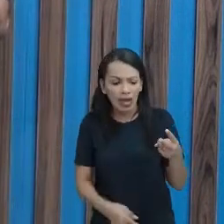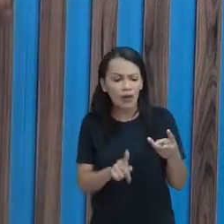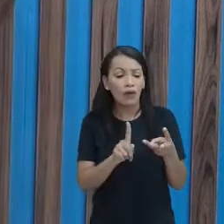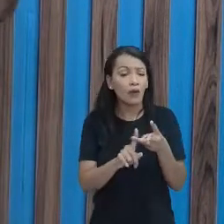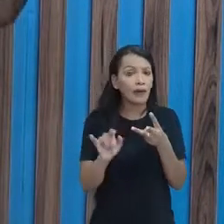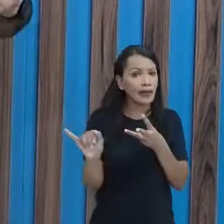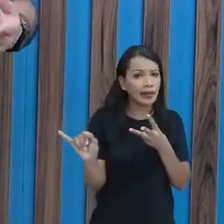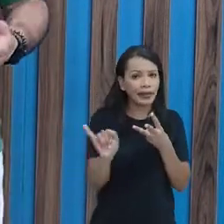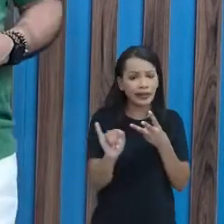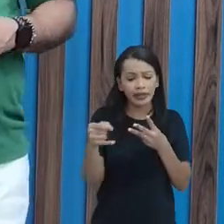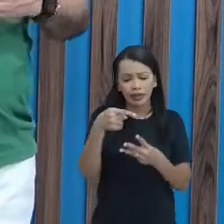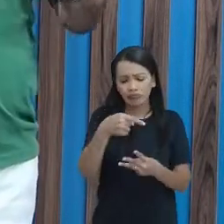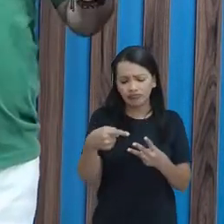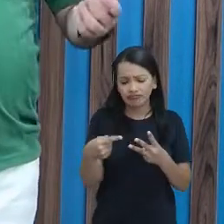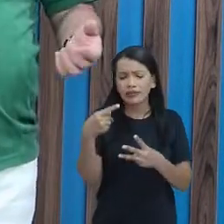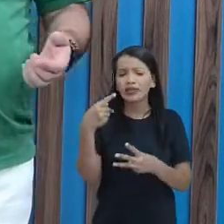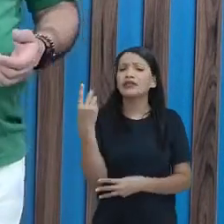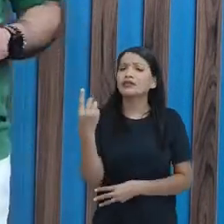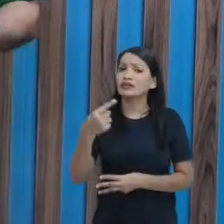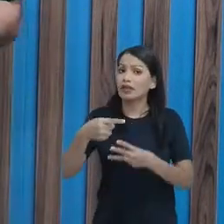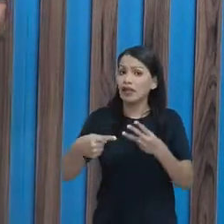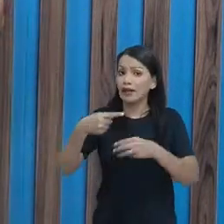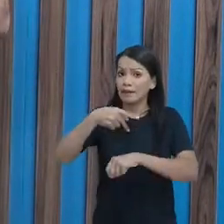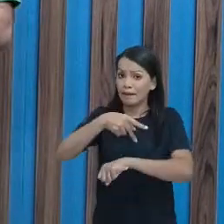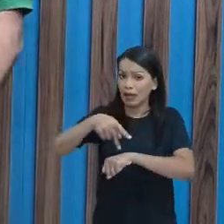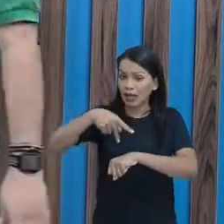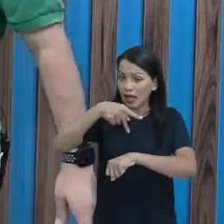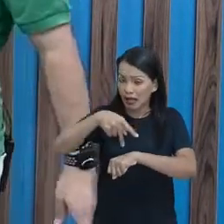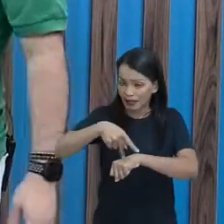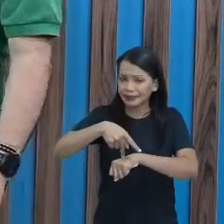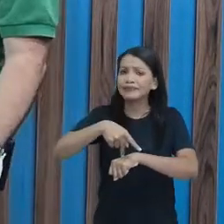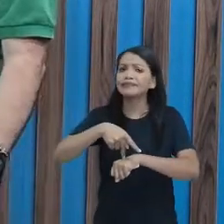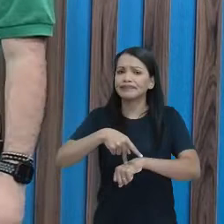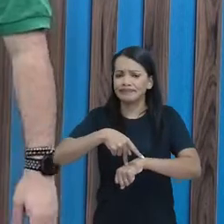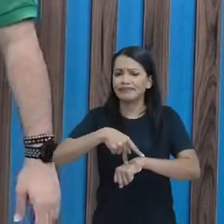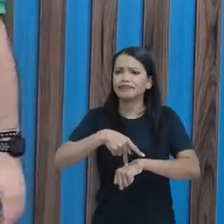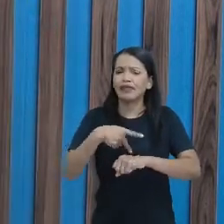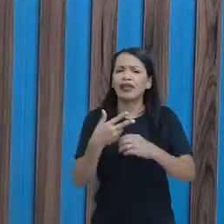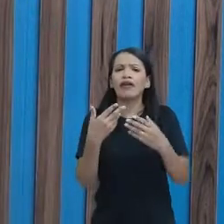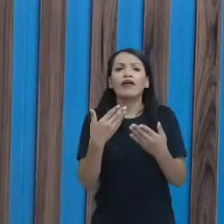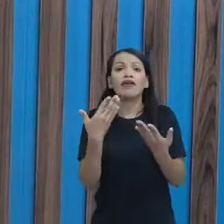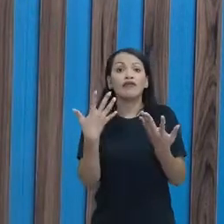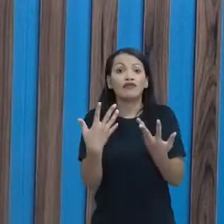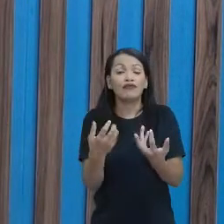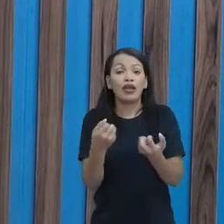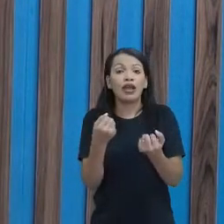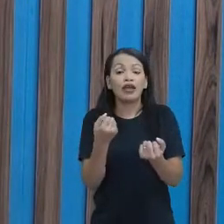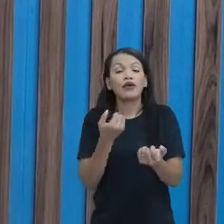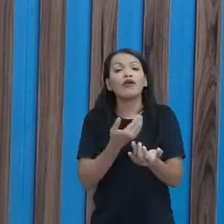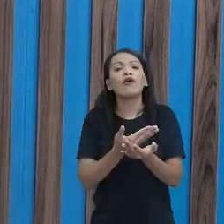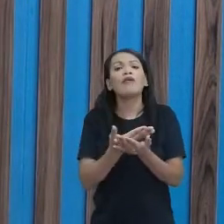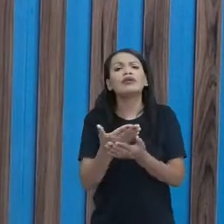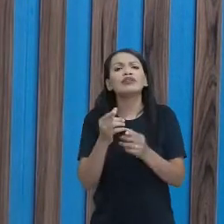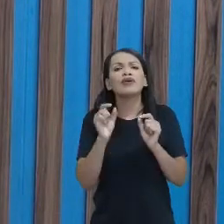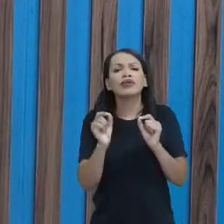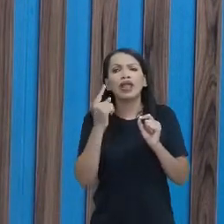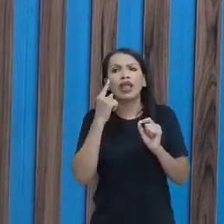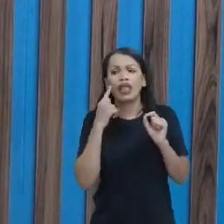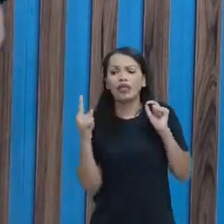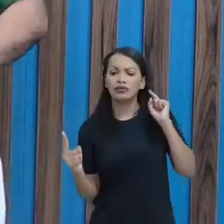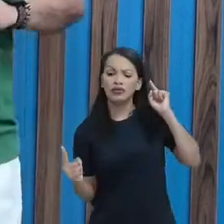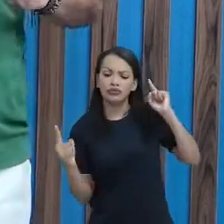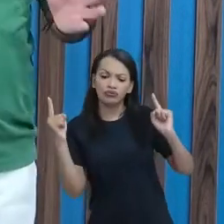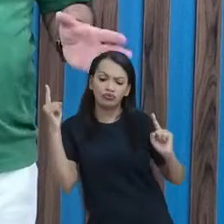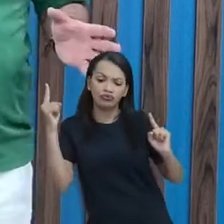né, que vão formar as chamadas nações do eixo. E vai começar aqui o fight, né? Então eles começam